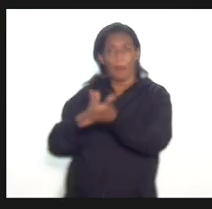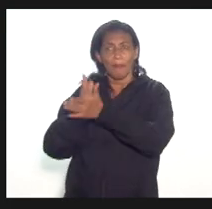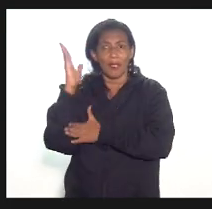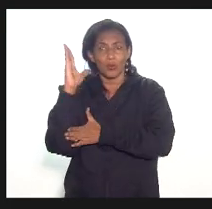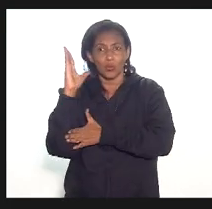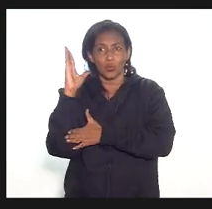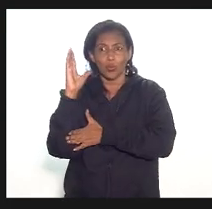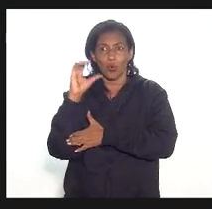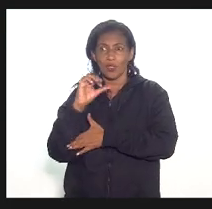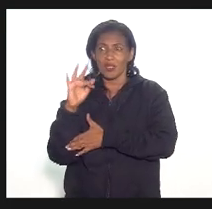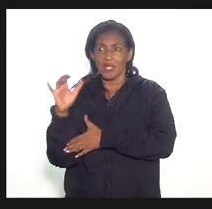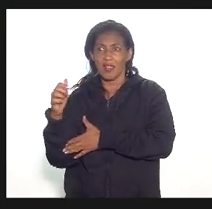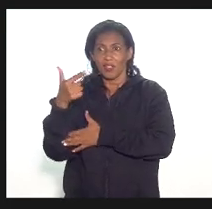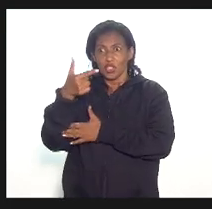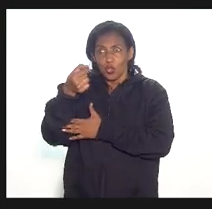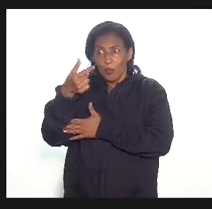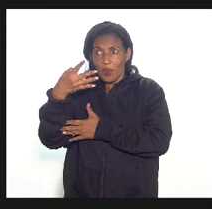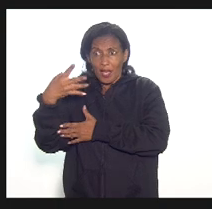CFSD 2014